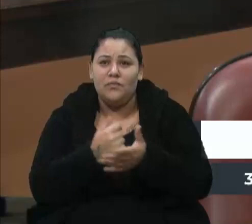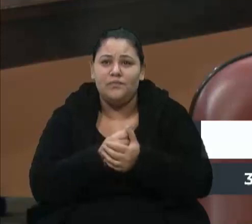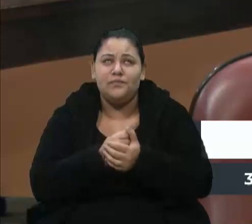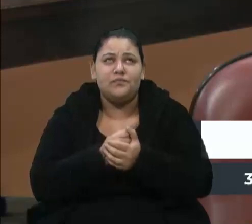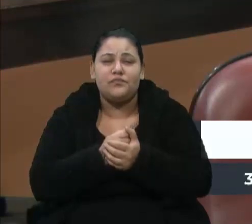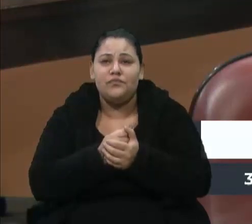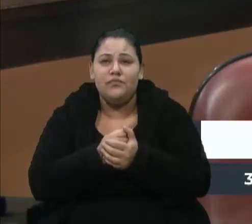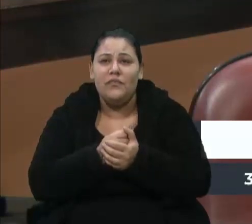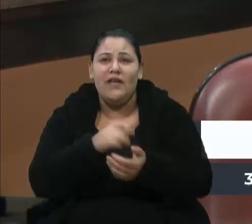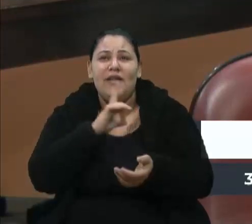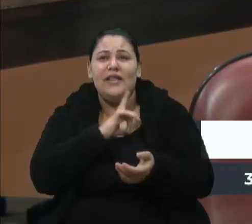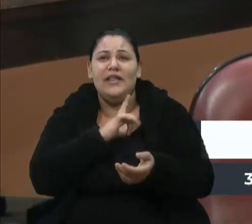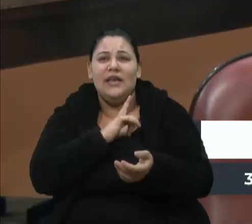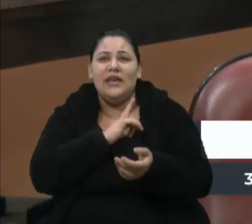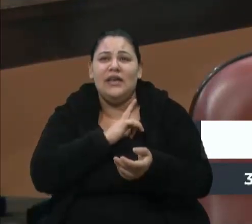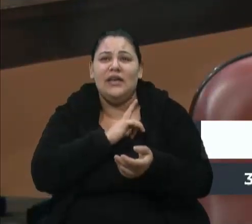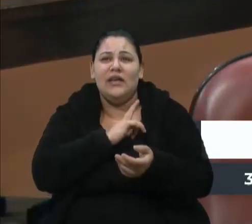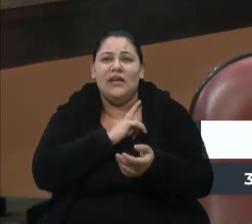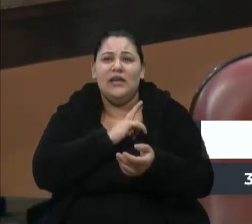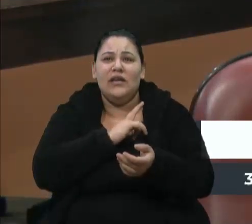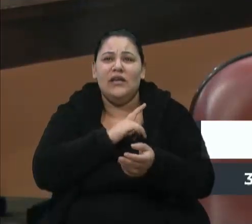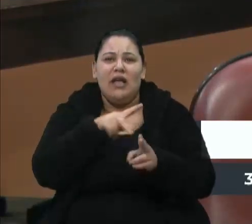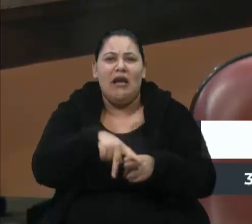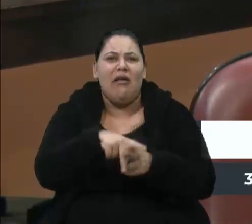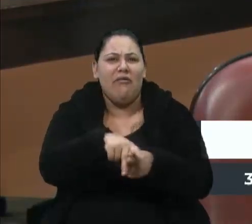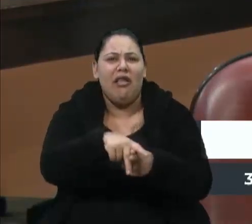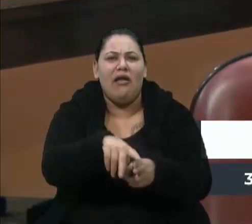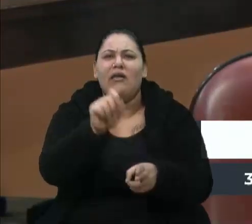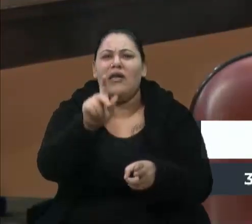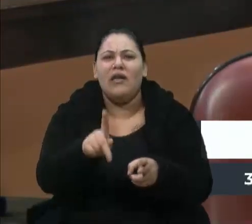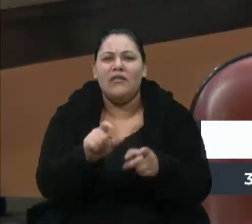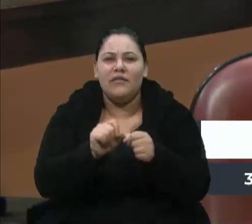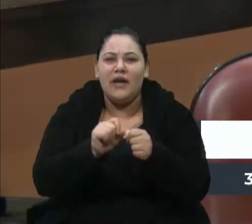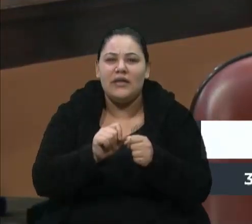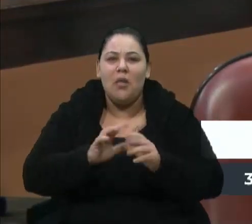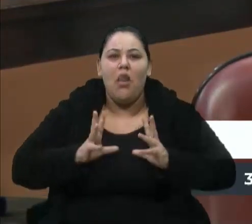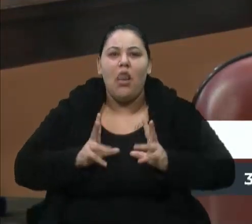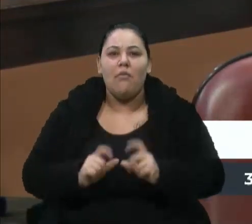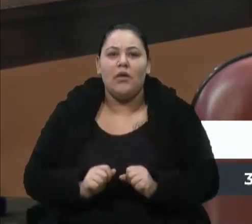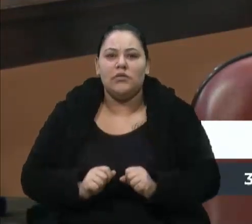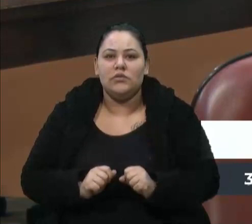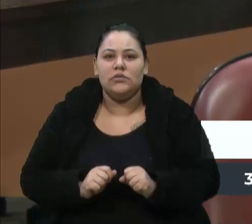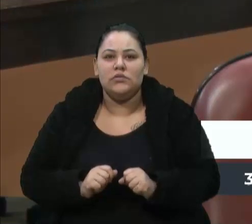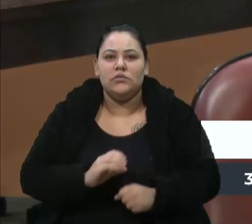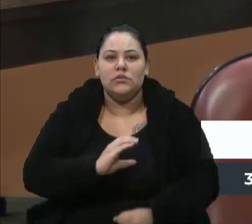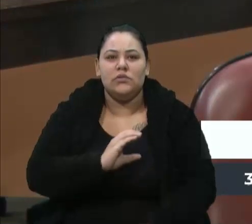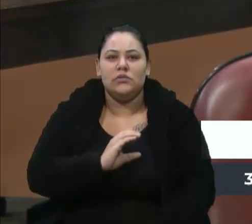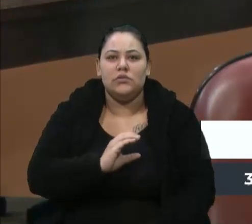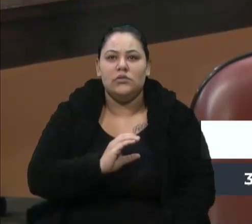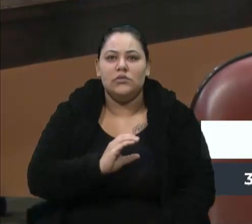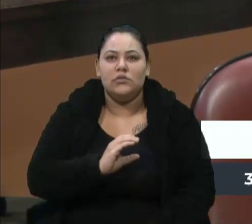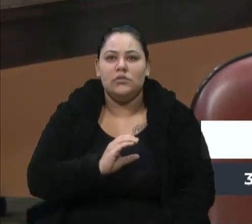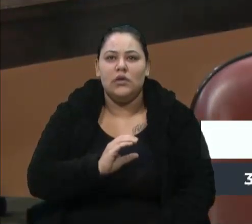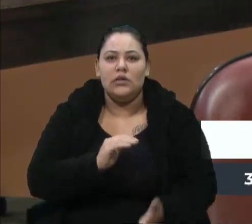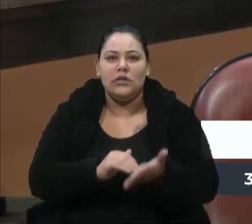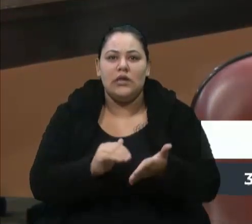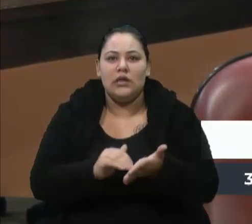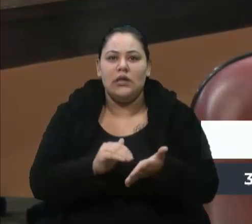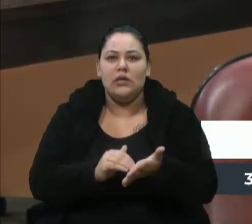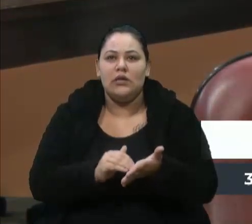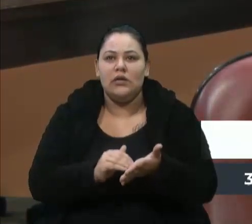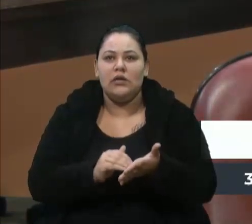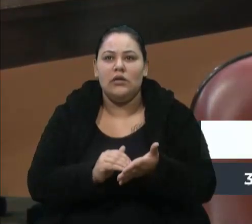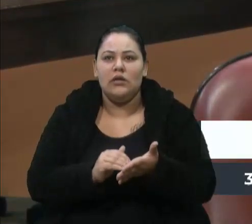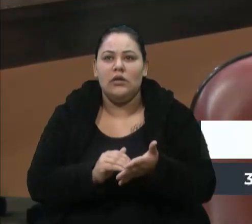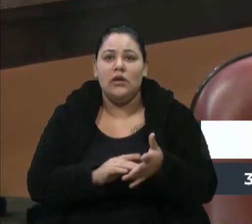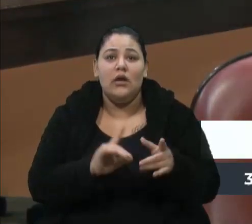ter o negócio da cavalgada, quem vai fazer a limpeza? A Gregoa disse, faz depois